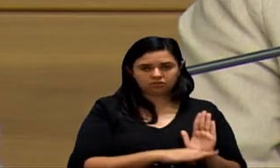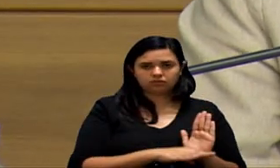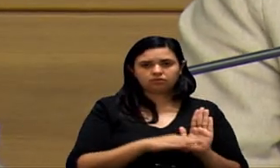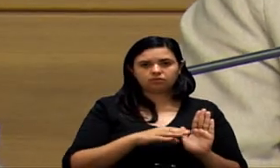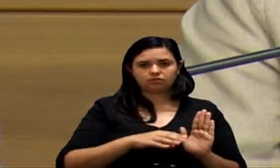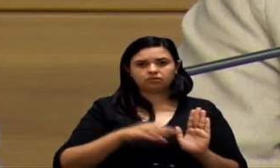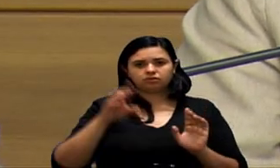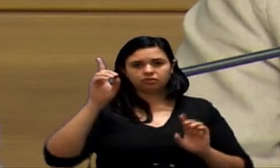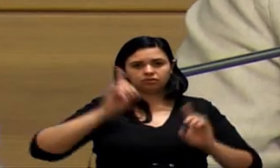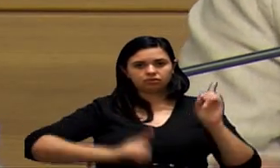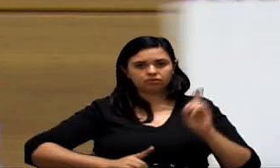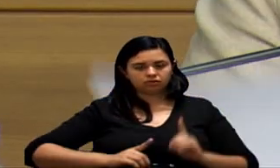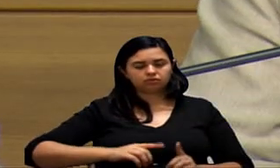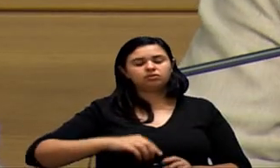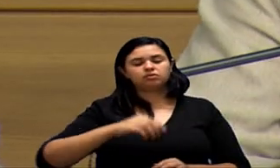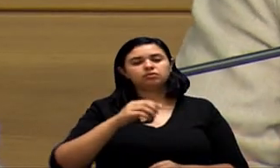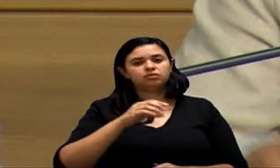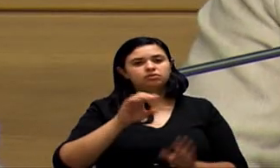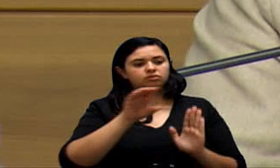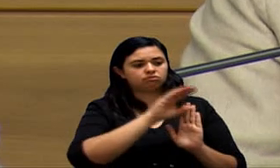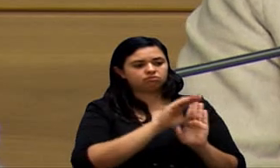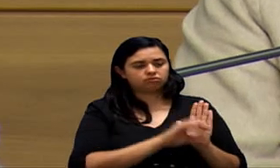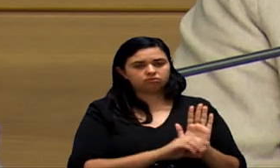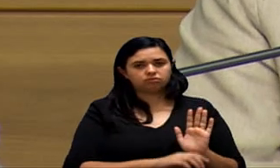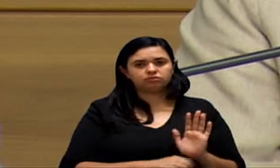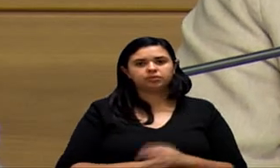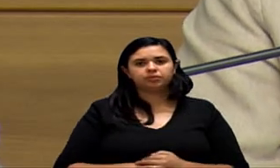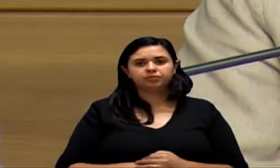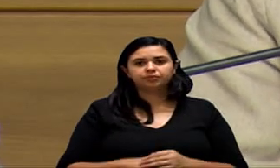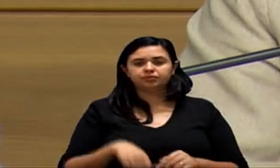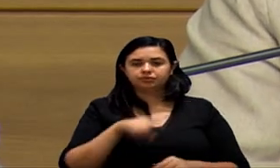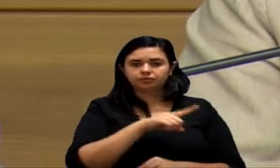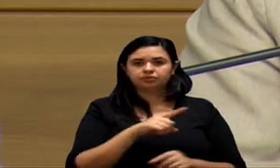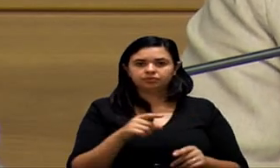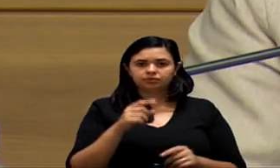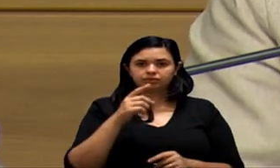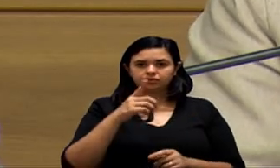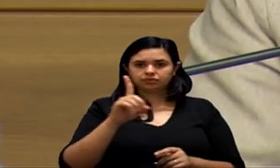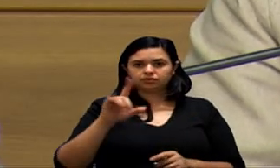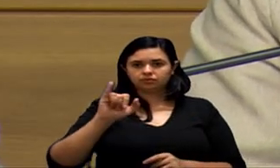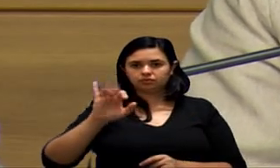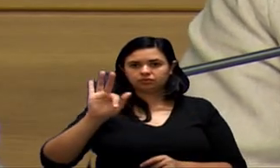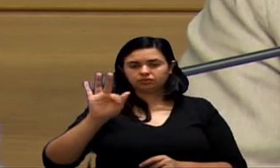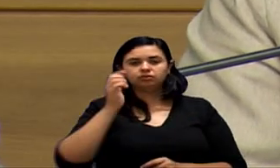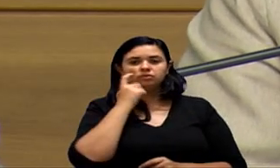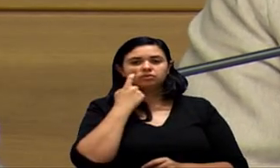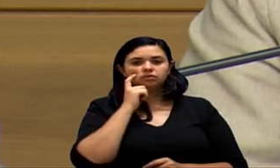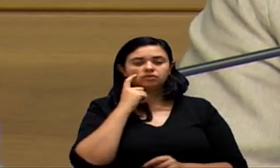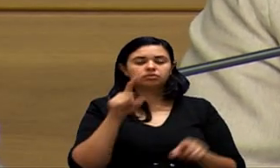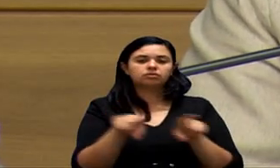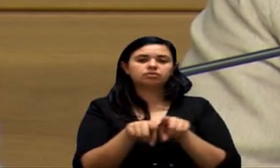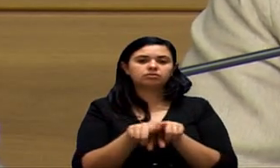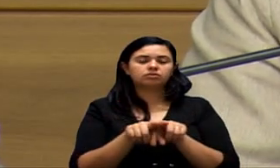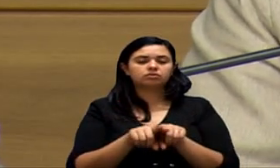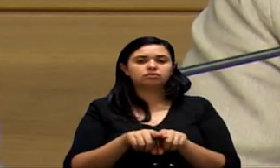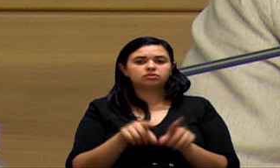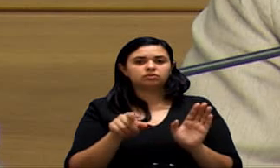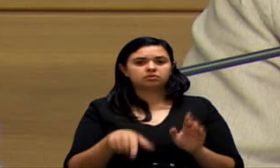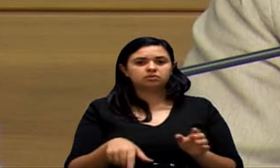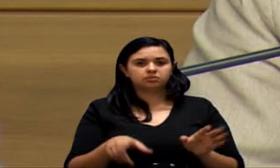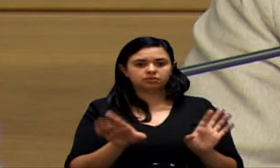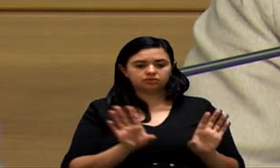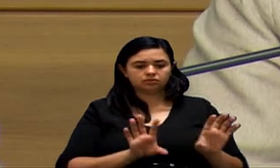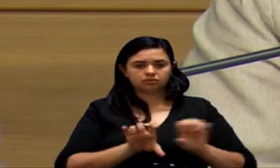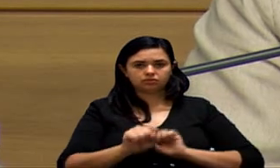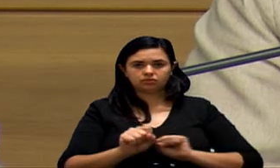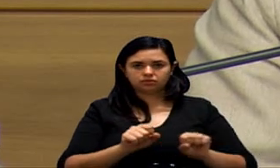Editora Revistas dos Tribunais, assinado pelo vereador Ítalo Moreira. Voto de congratulações à Academia Sorocabana de Letras pelos seus 44 anos de